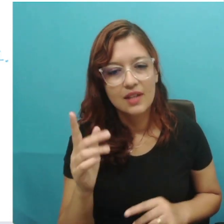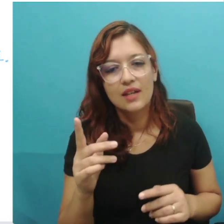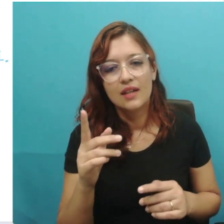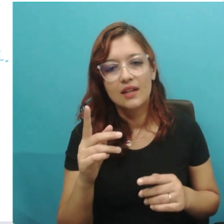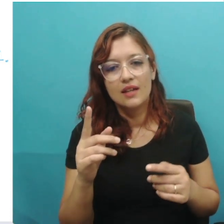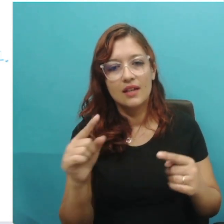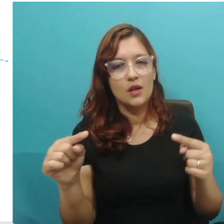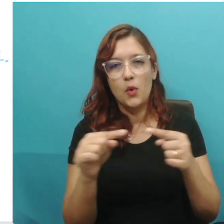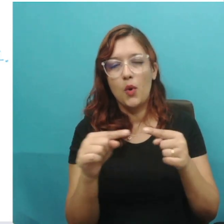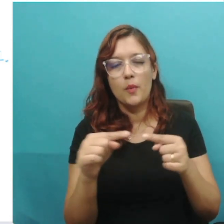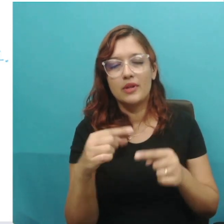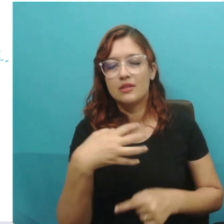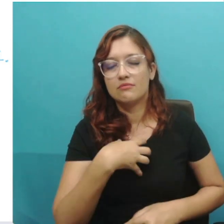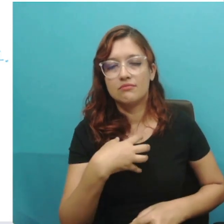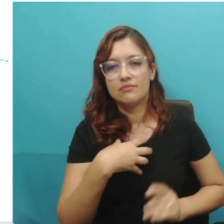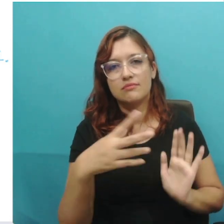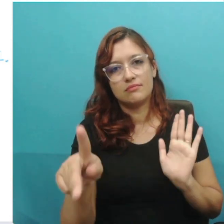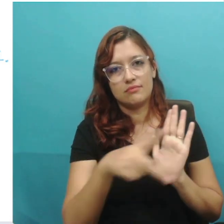Entendeu?